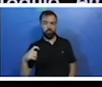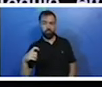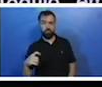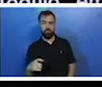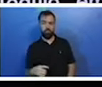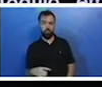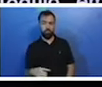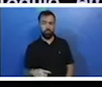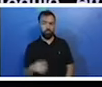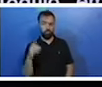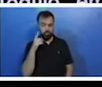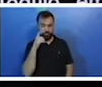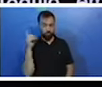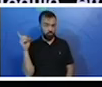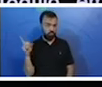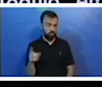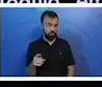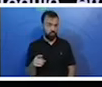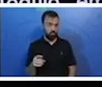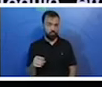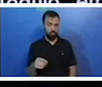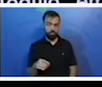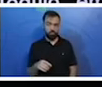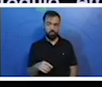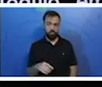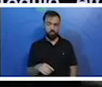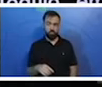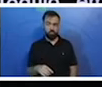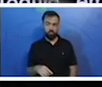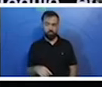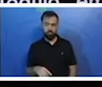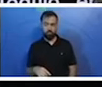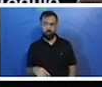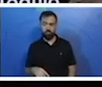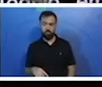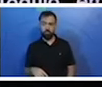também o BMX Freestyle, que é baseado em